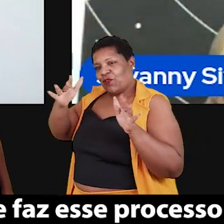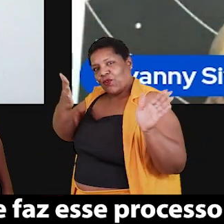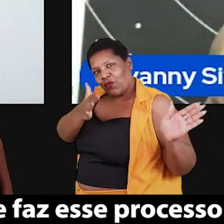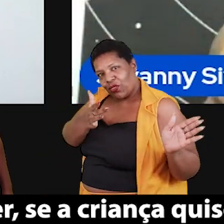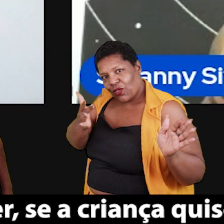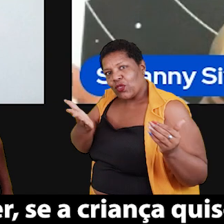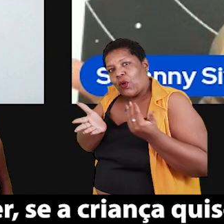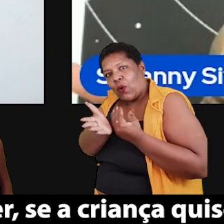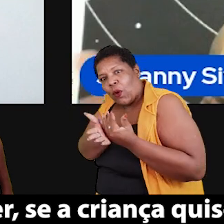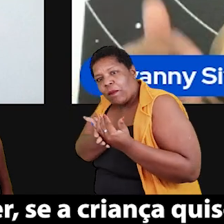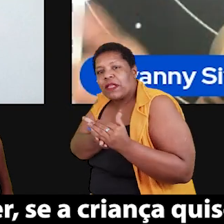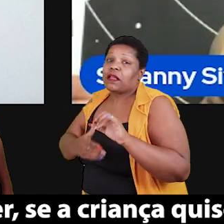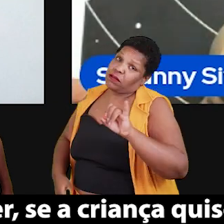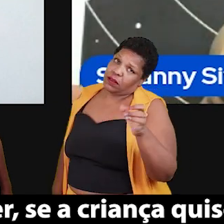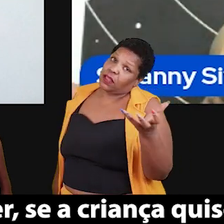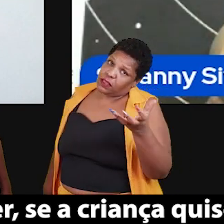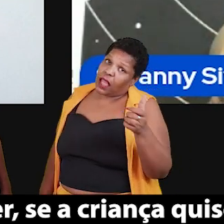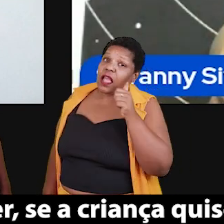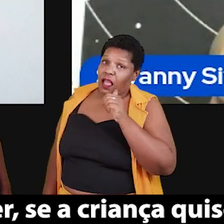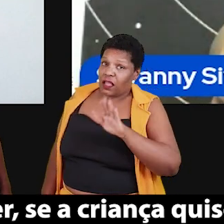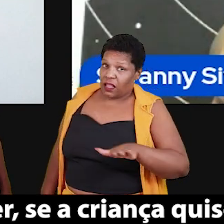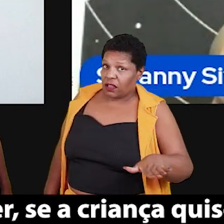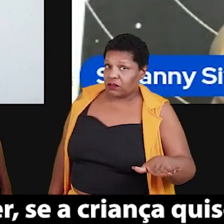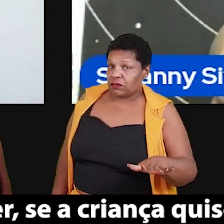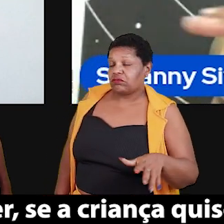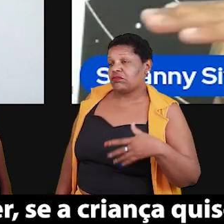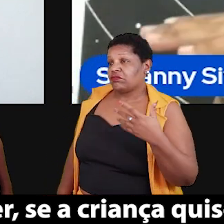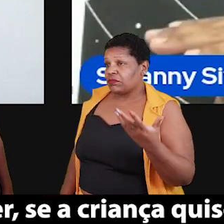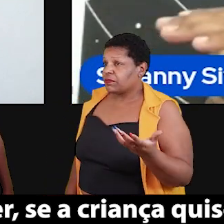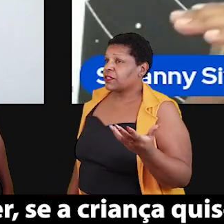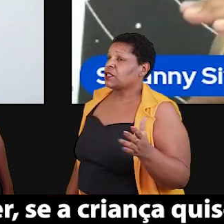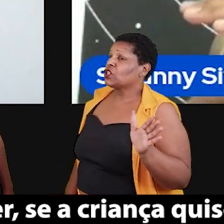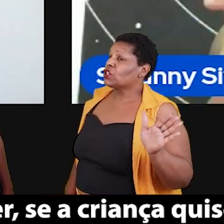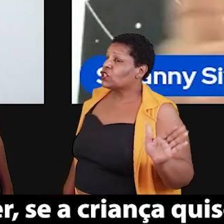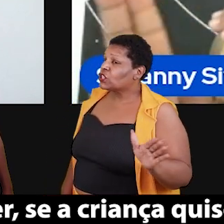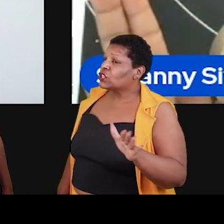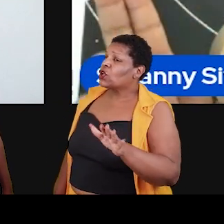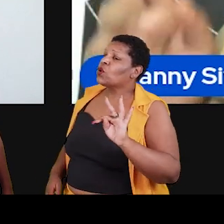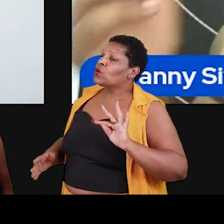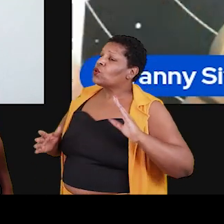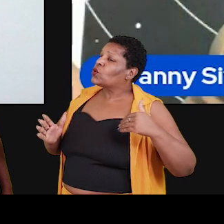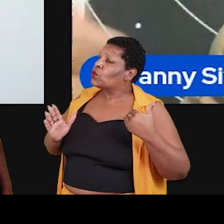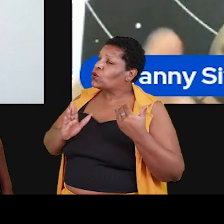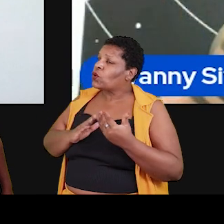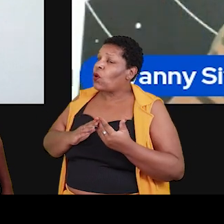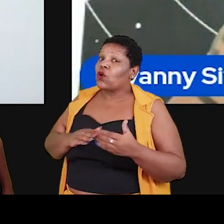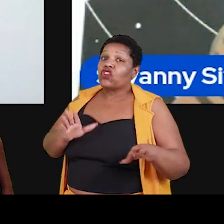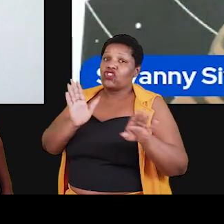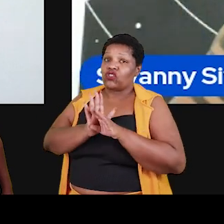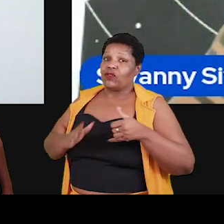de começar, se ele quiser, se a criança quiser, ele passa o processo inteiro. Só que quando ele chega